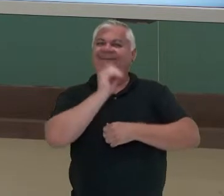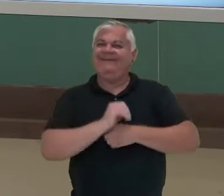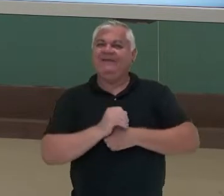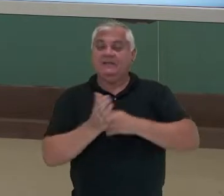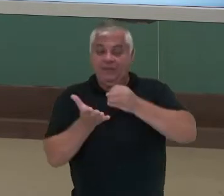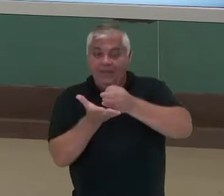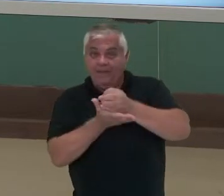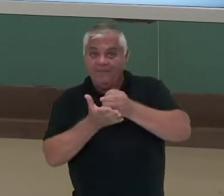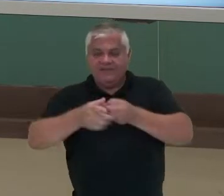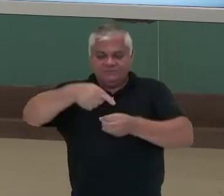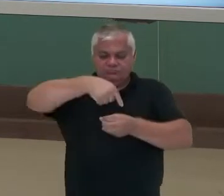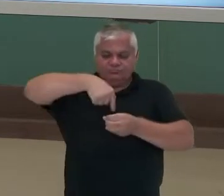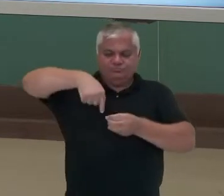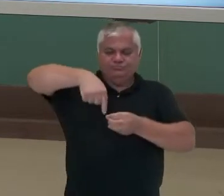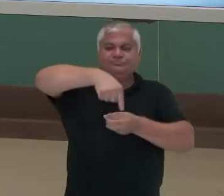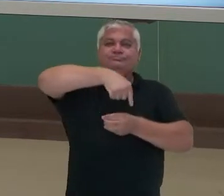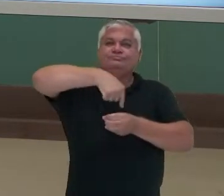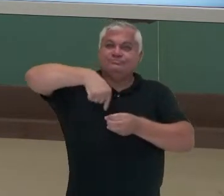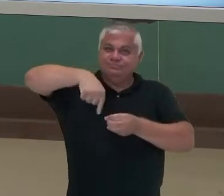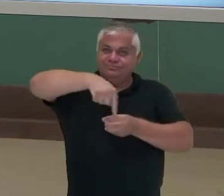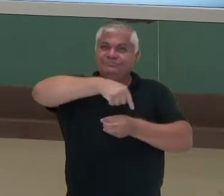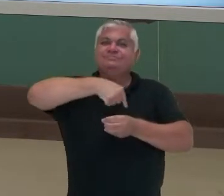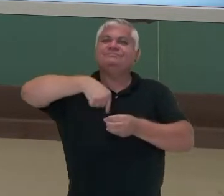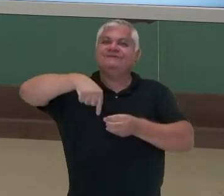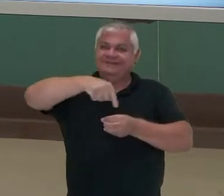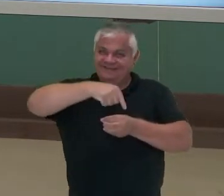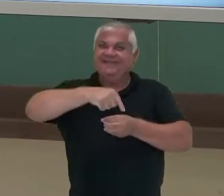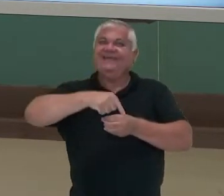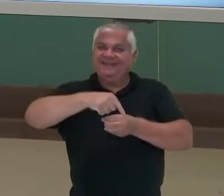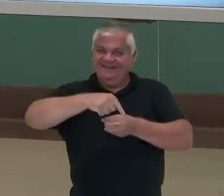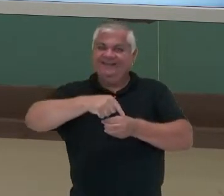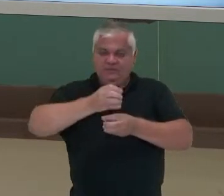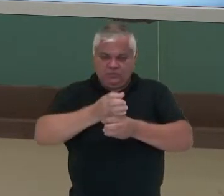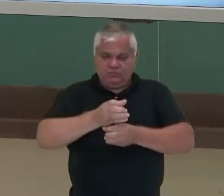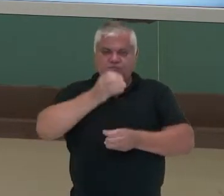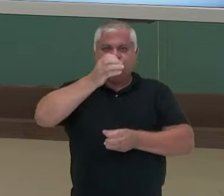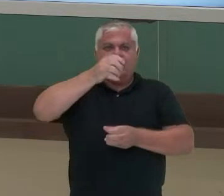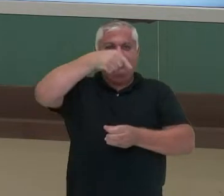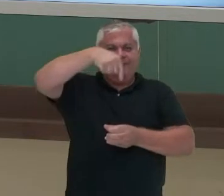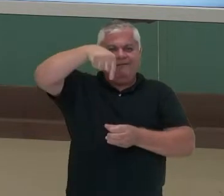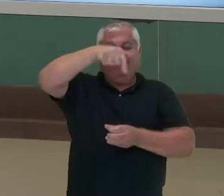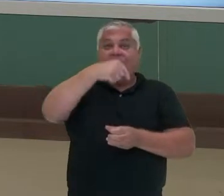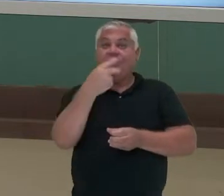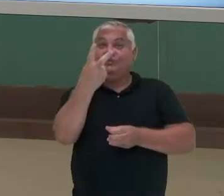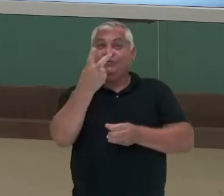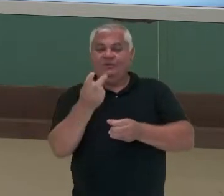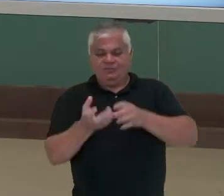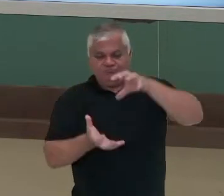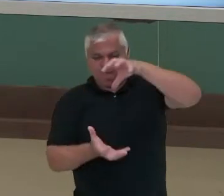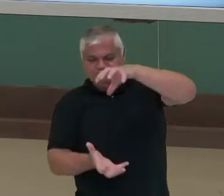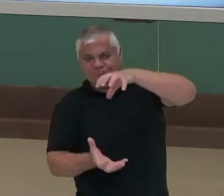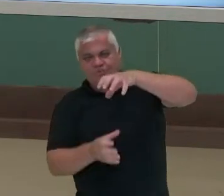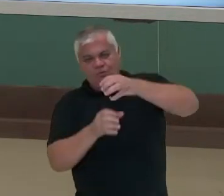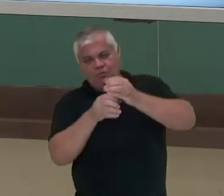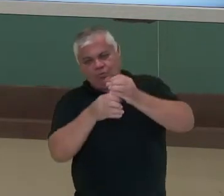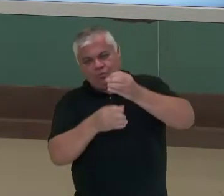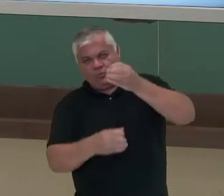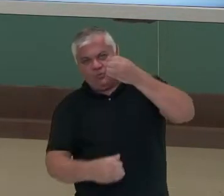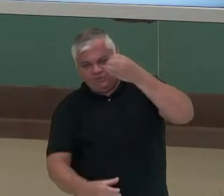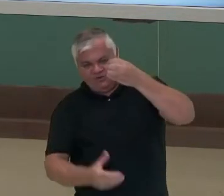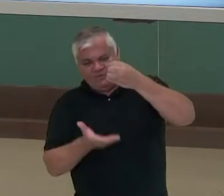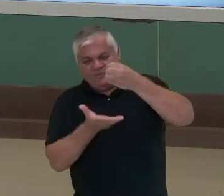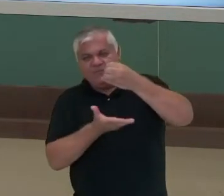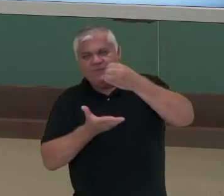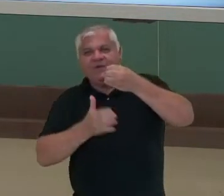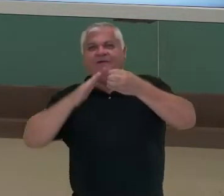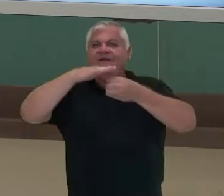base do cilindro é a área de um círculo, né? Seria um círculo. E ele é uma figura que a gente